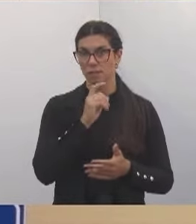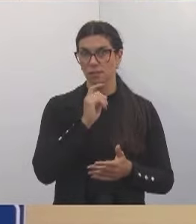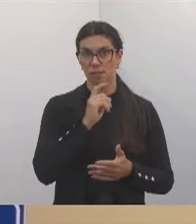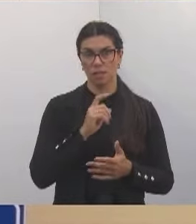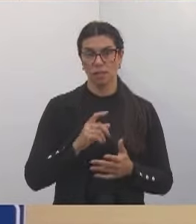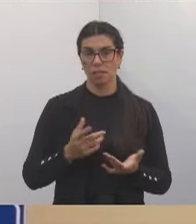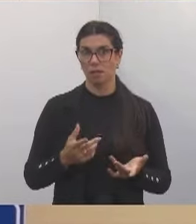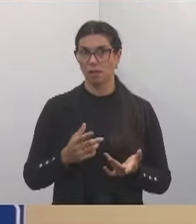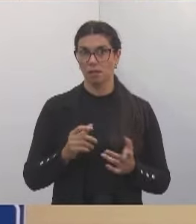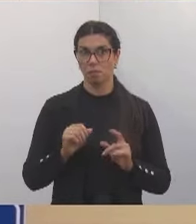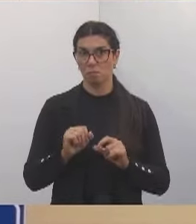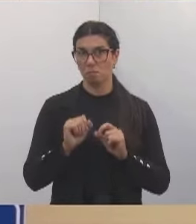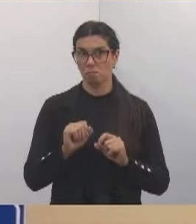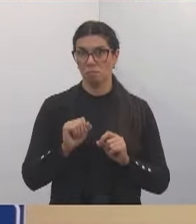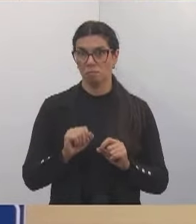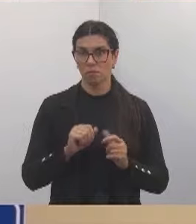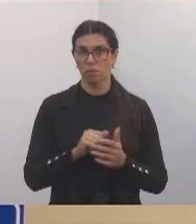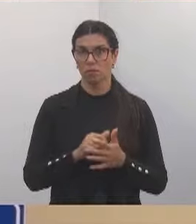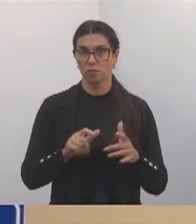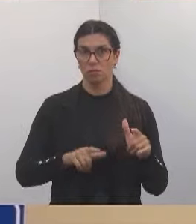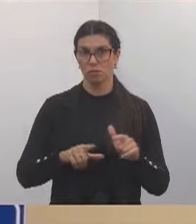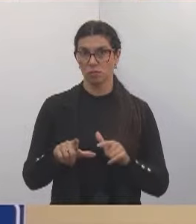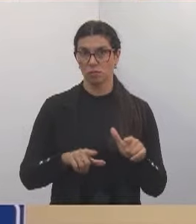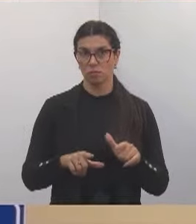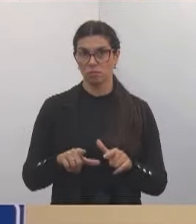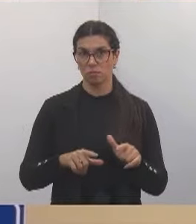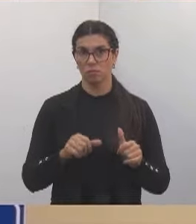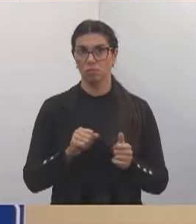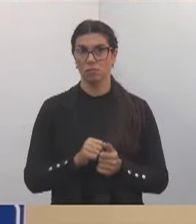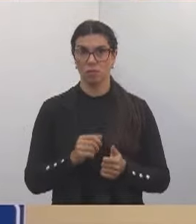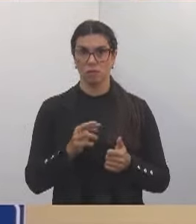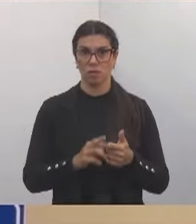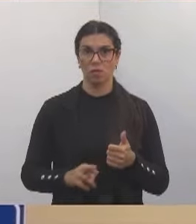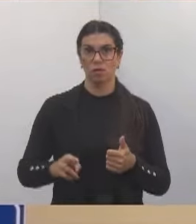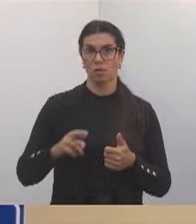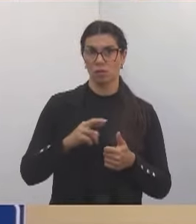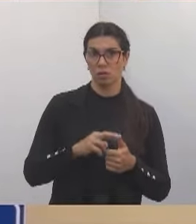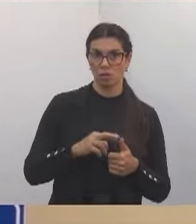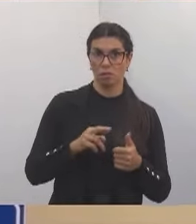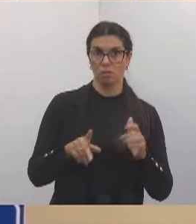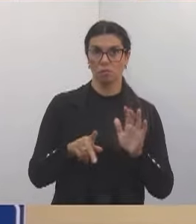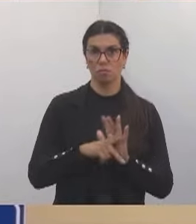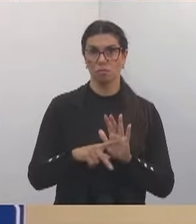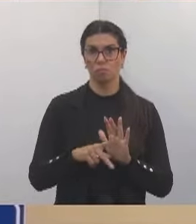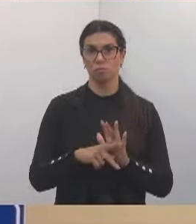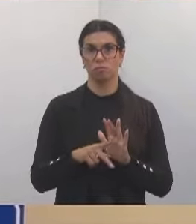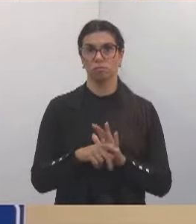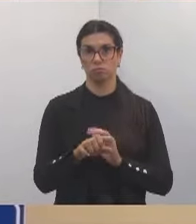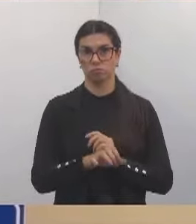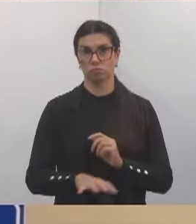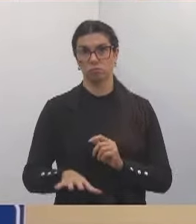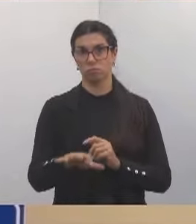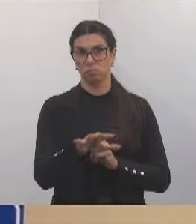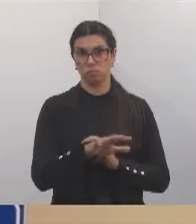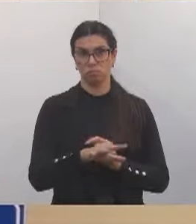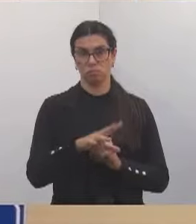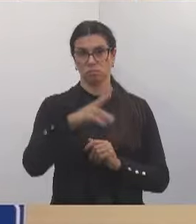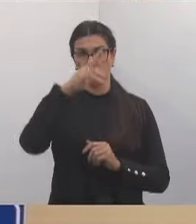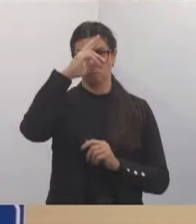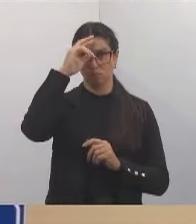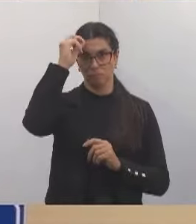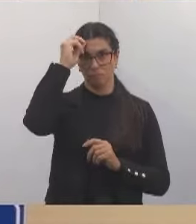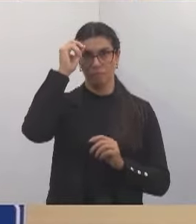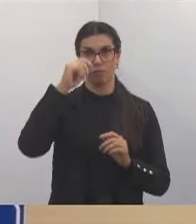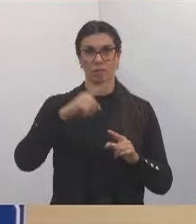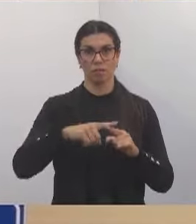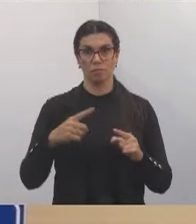cargo na Prefeitura de Jacareí por 8 anos. Quem era concursado para trás, direito adquirido. Quem concurso